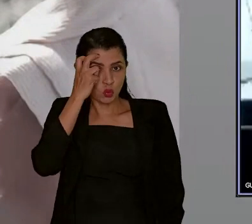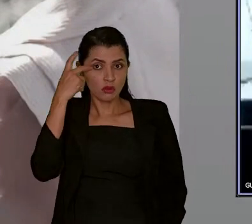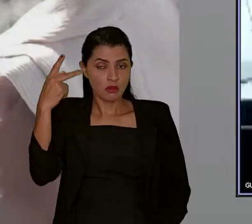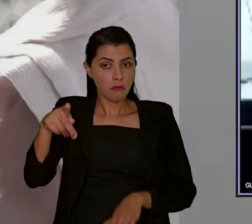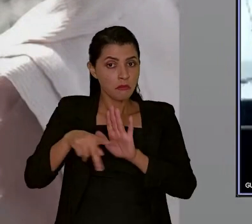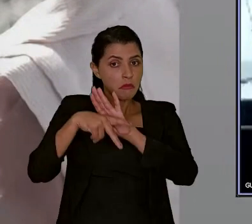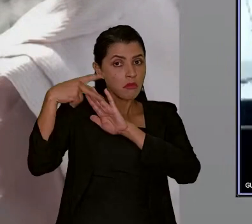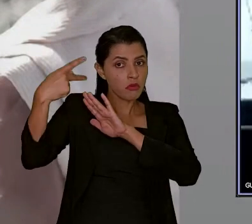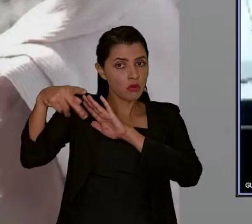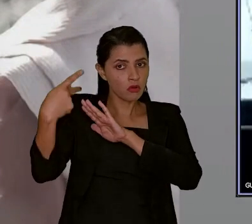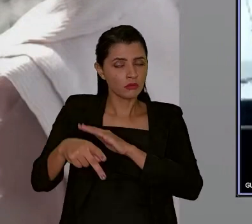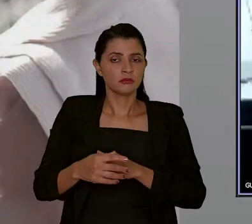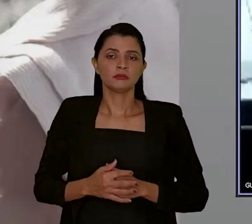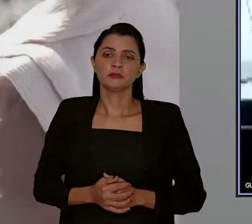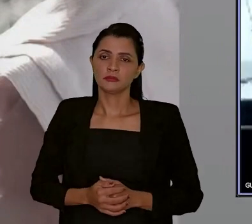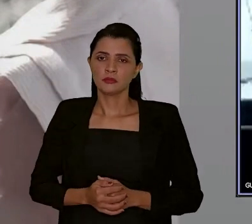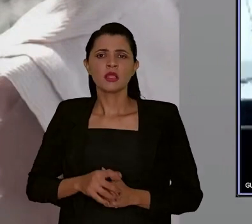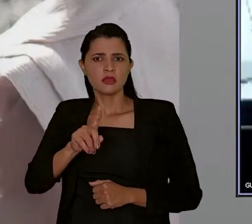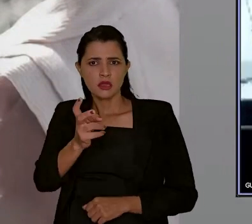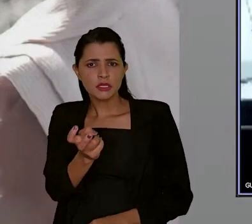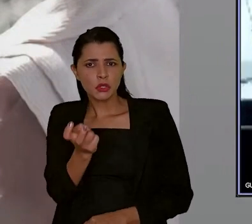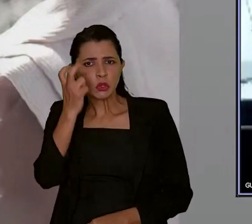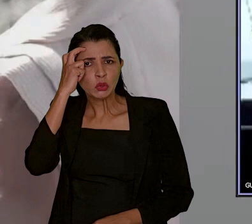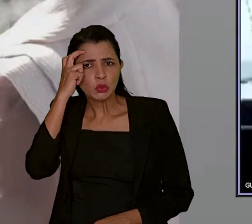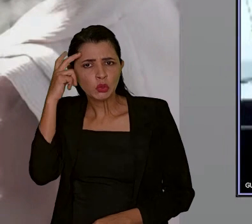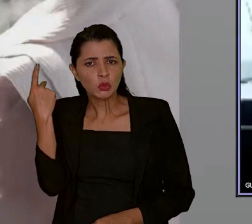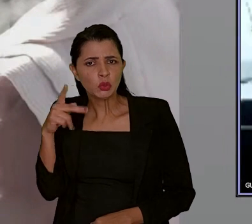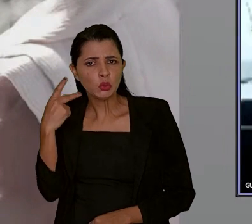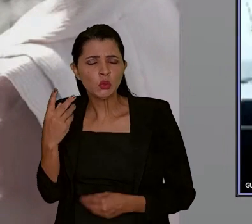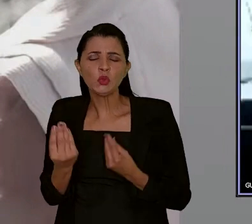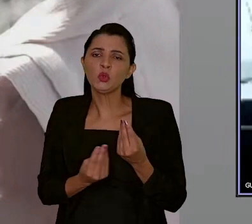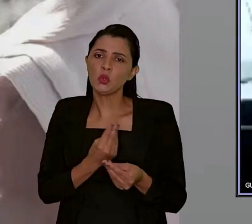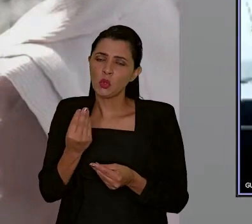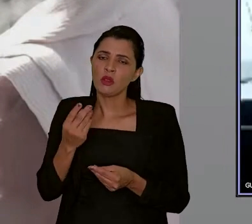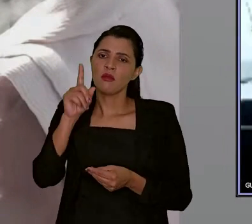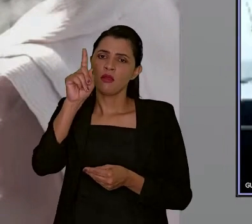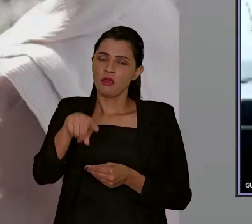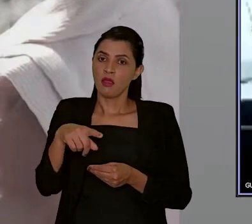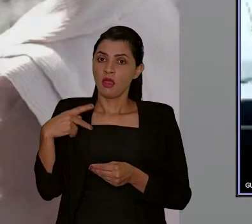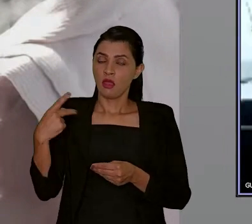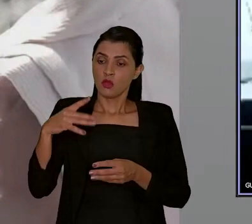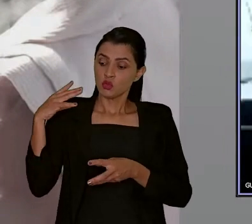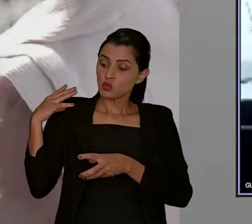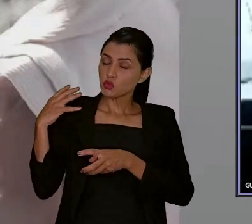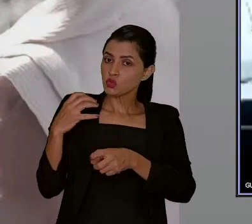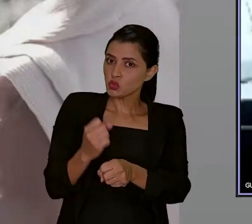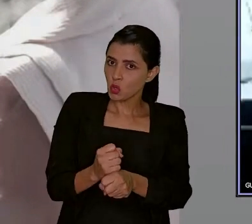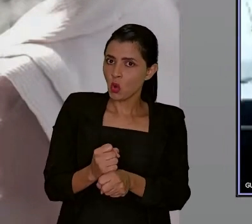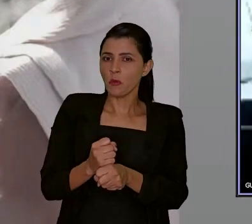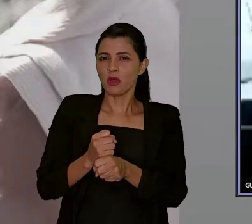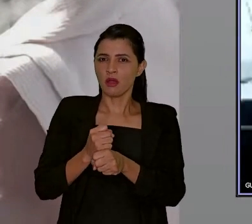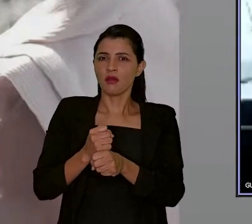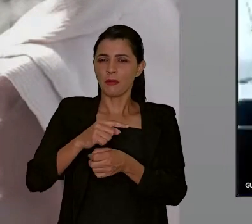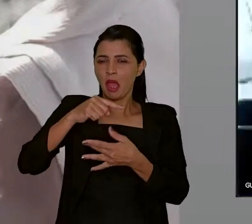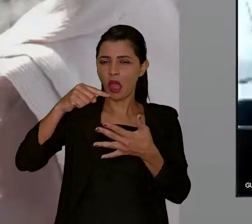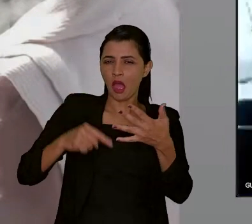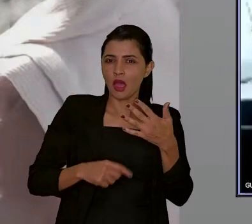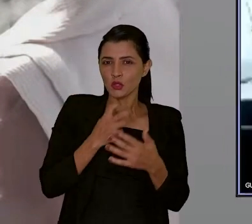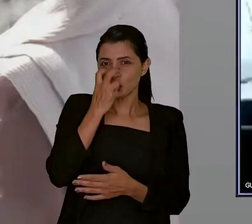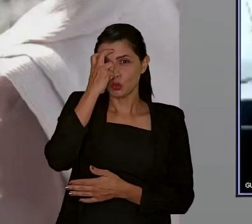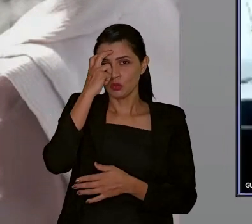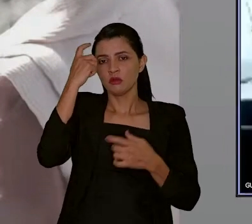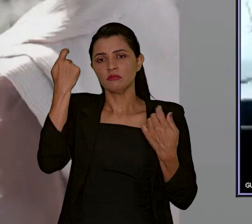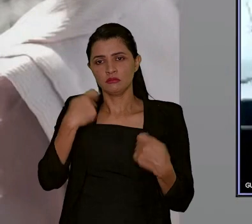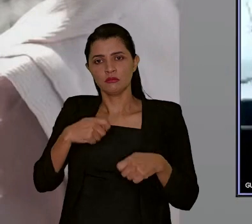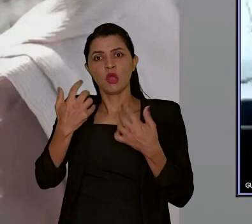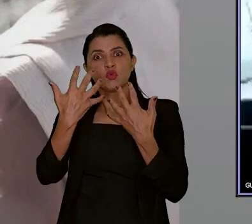E essa cultura, e, portanto, a soma de todas essas culturas deve ser considerada